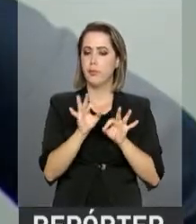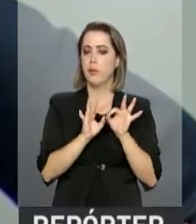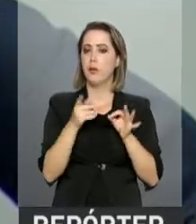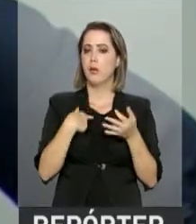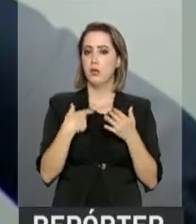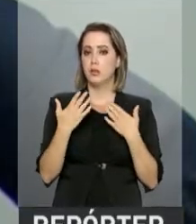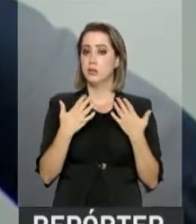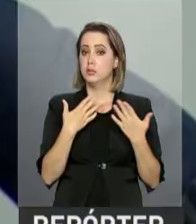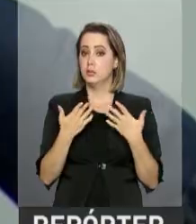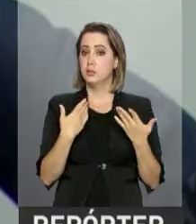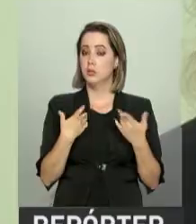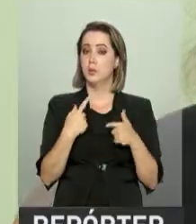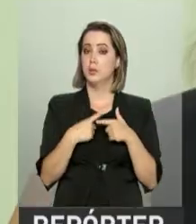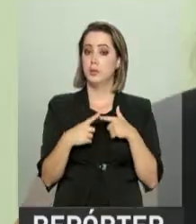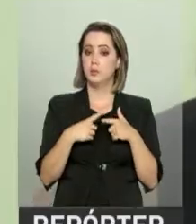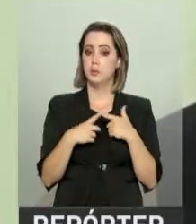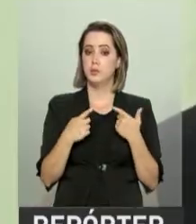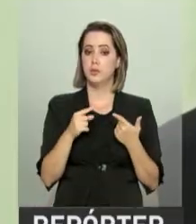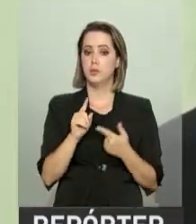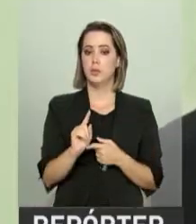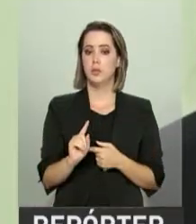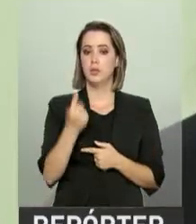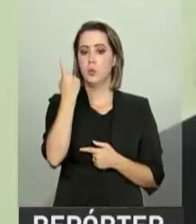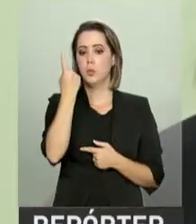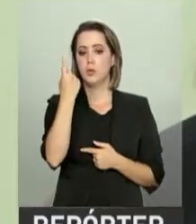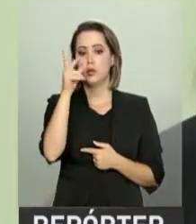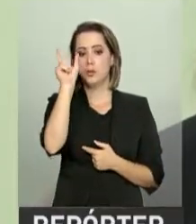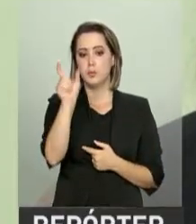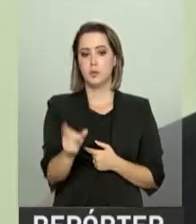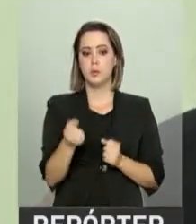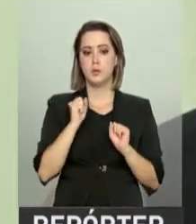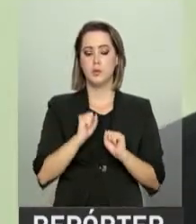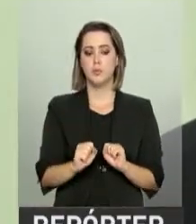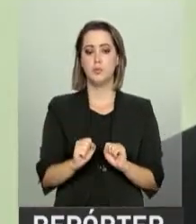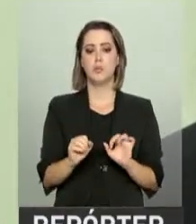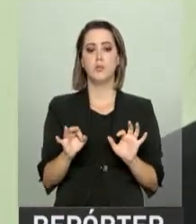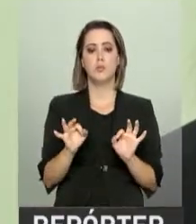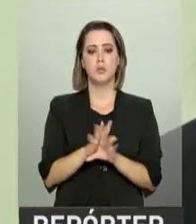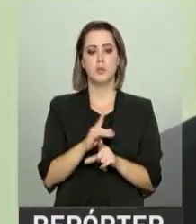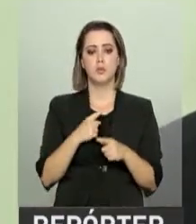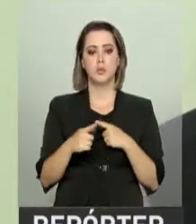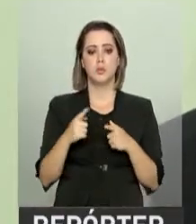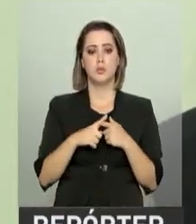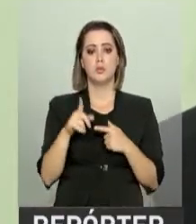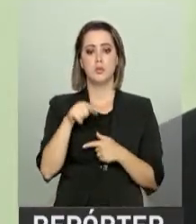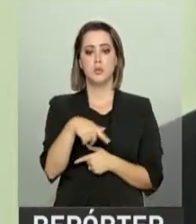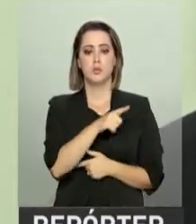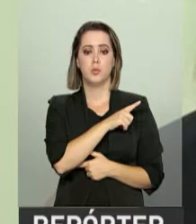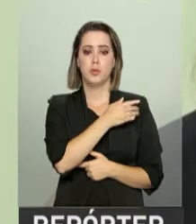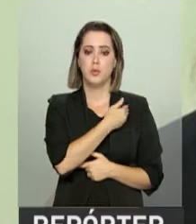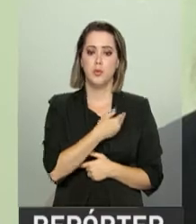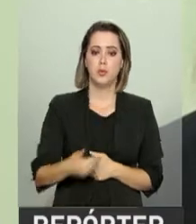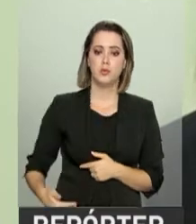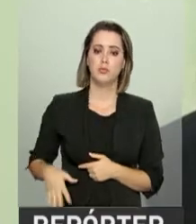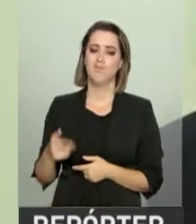casos, dos mais carentes. A única pessoa que pode resolver isso é o governo do Estado. Eu não posso fazer